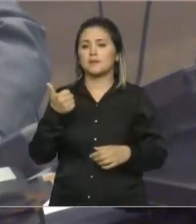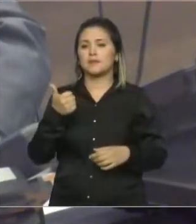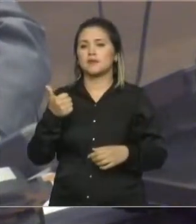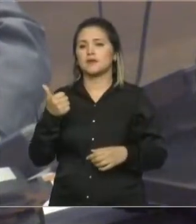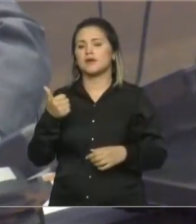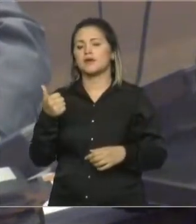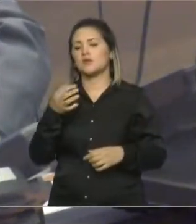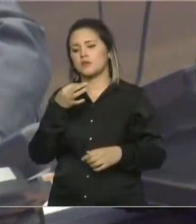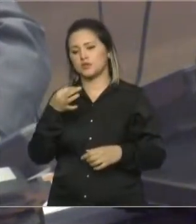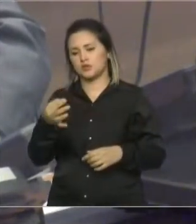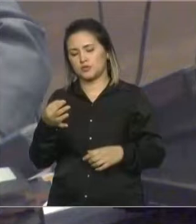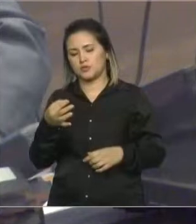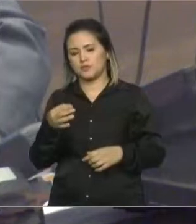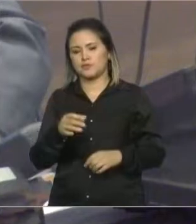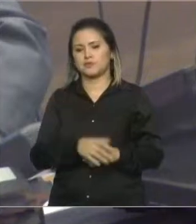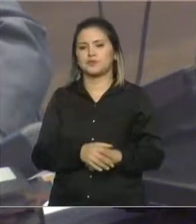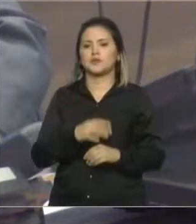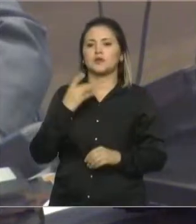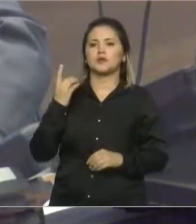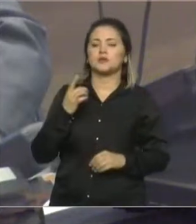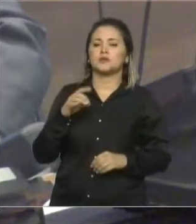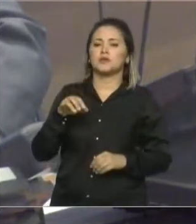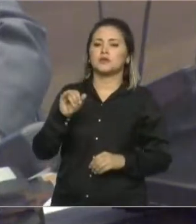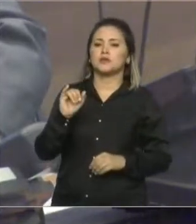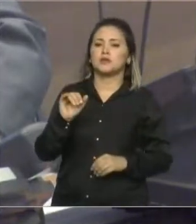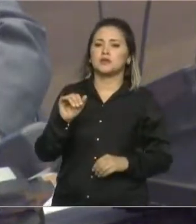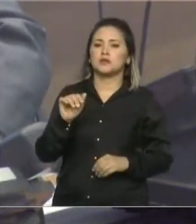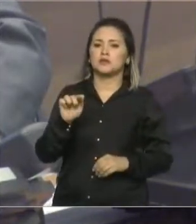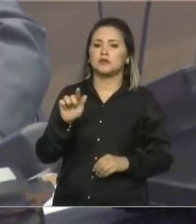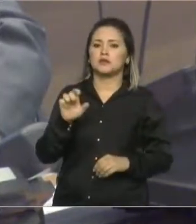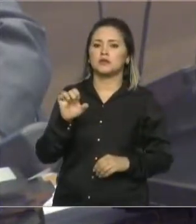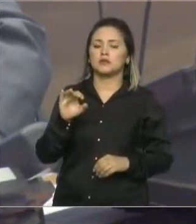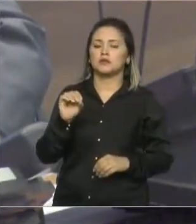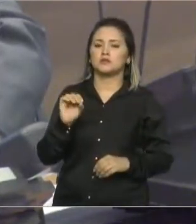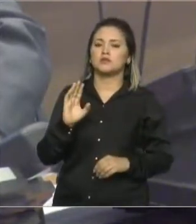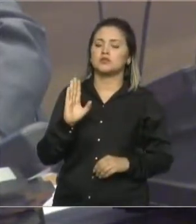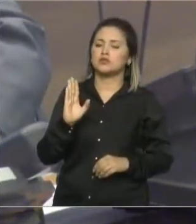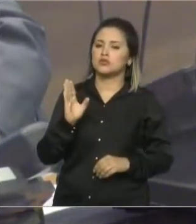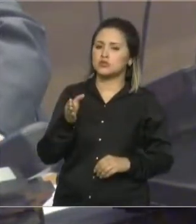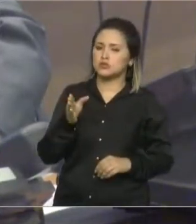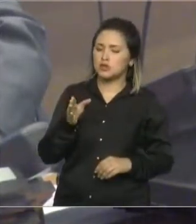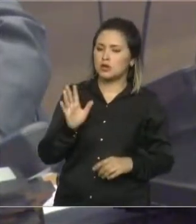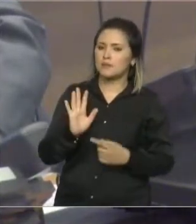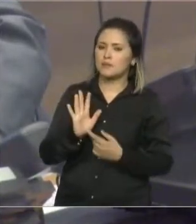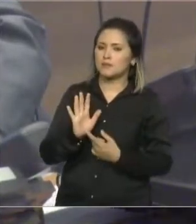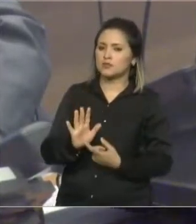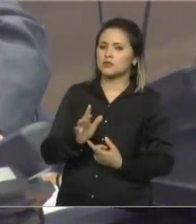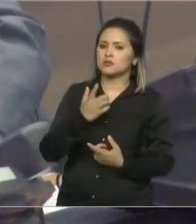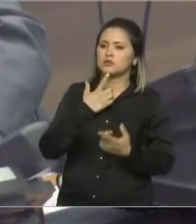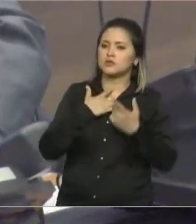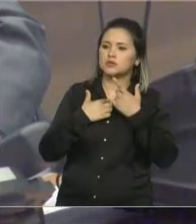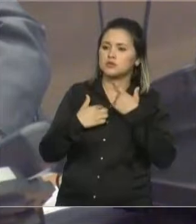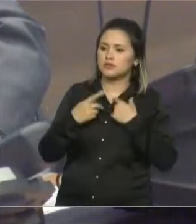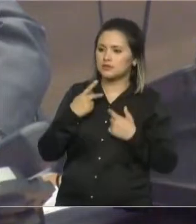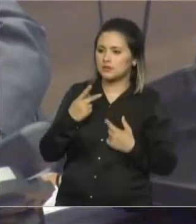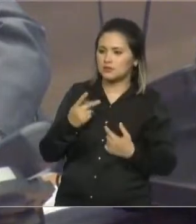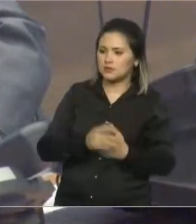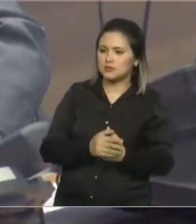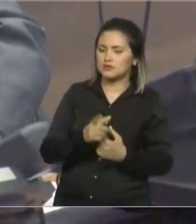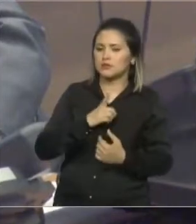já manifestou o desejo de se pronunciar, deputado Iglesias, Vossa Excelência tem 10 minutos. Em seguida, eu